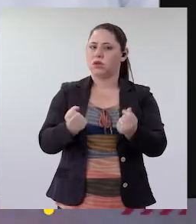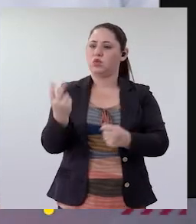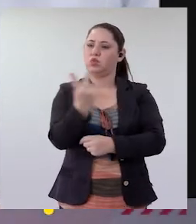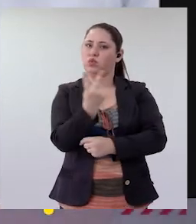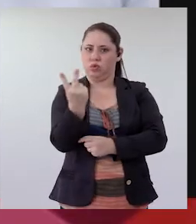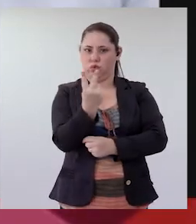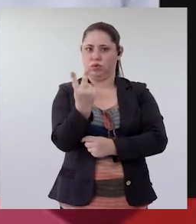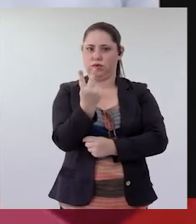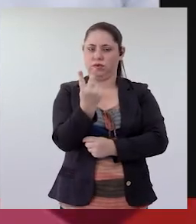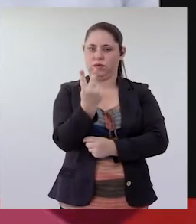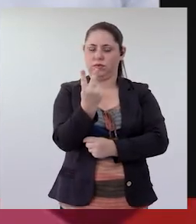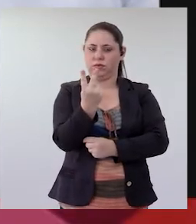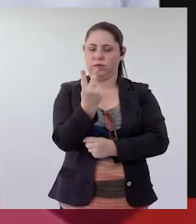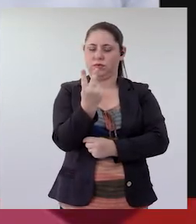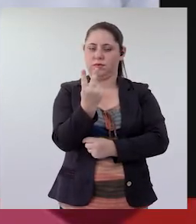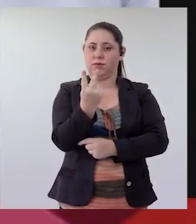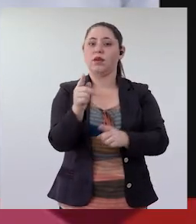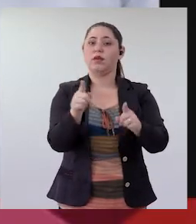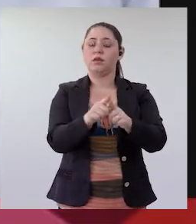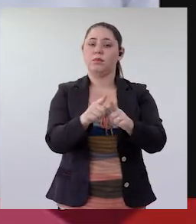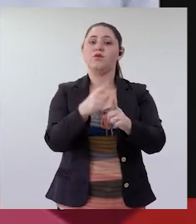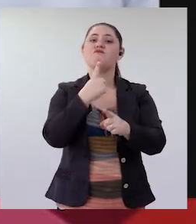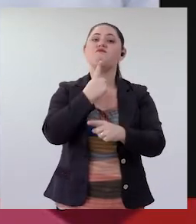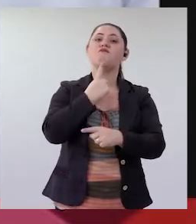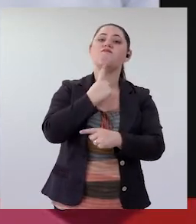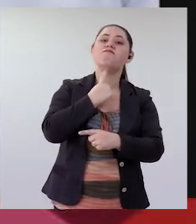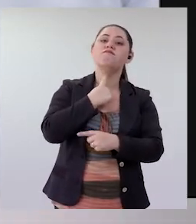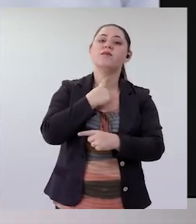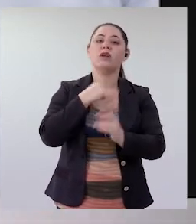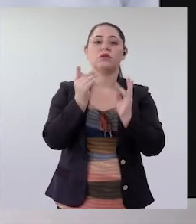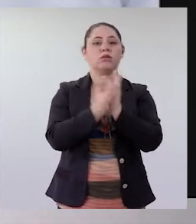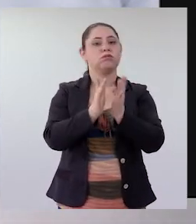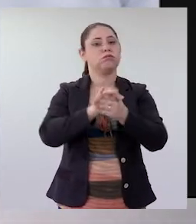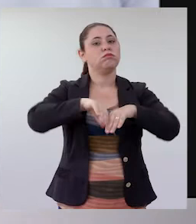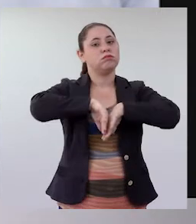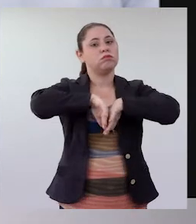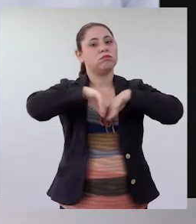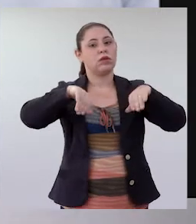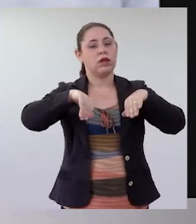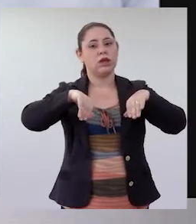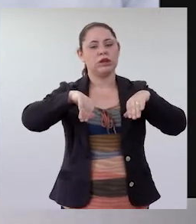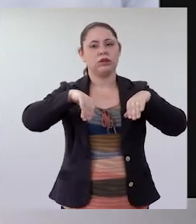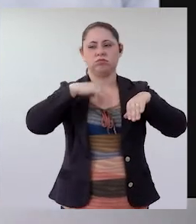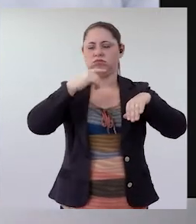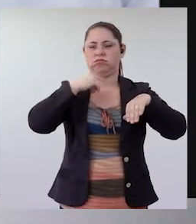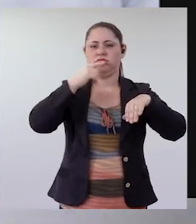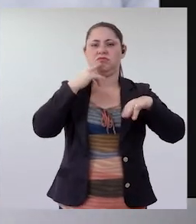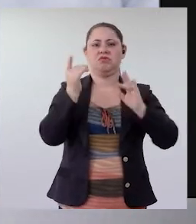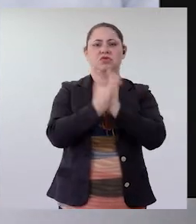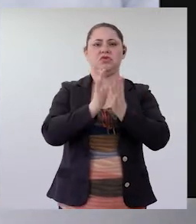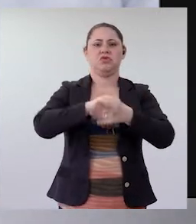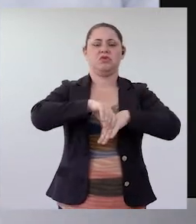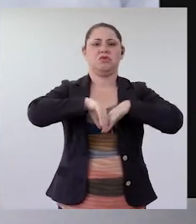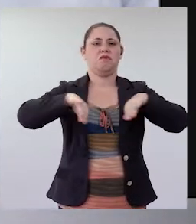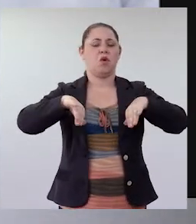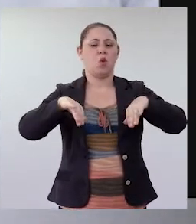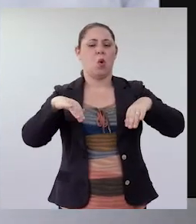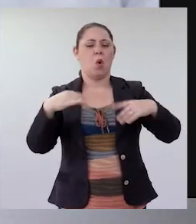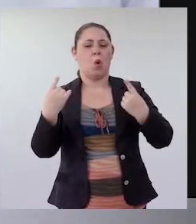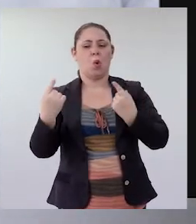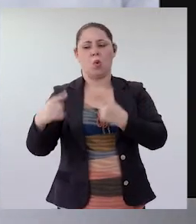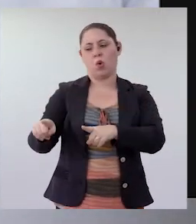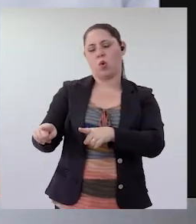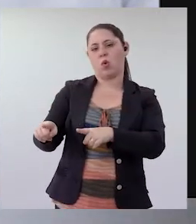reforçar. É preciso ter consenso, inclusive quanto à vontade de se divorciar. Né? Ninguém vai divorciar em cartório contra a sua